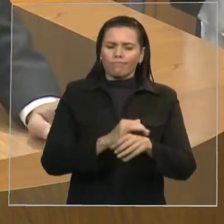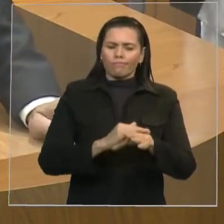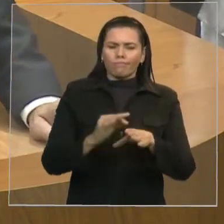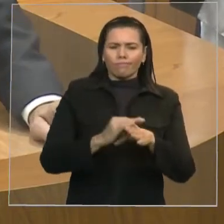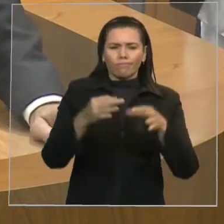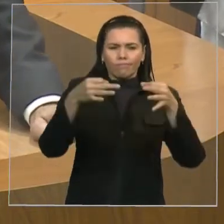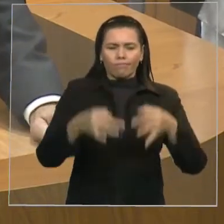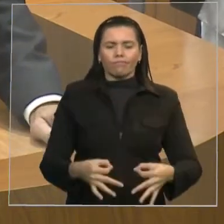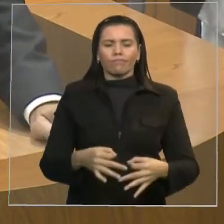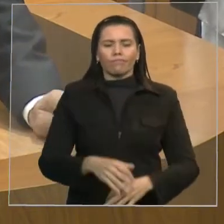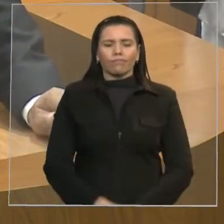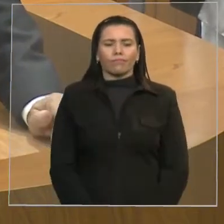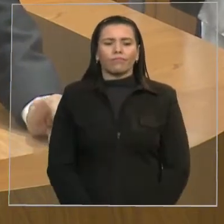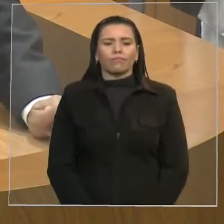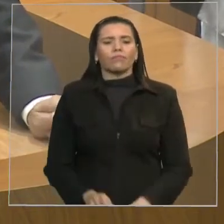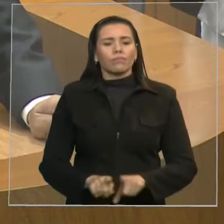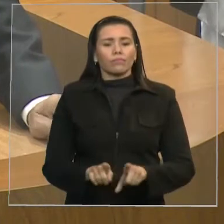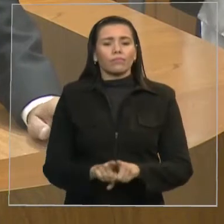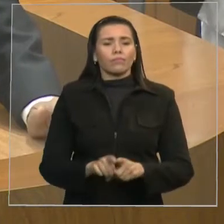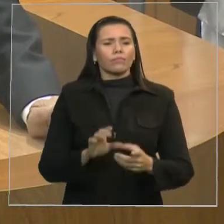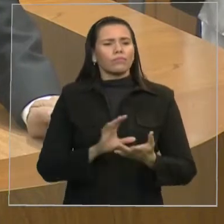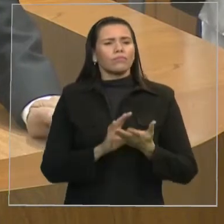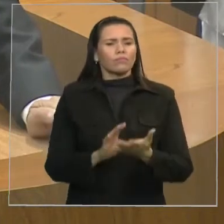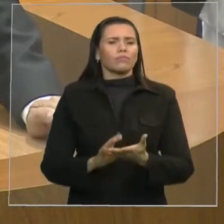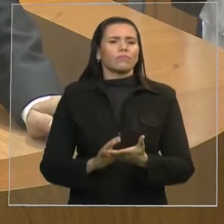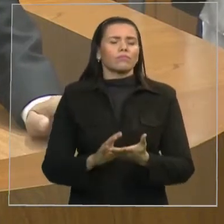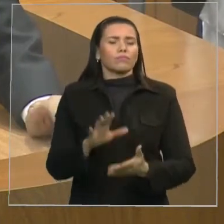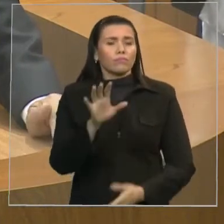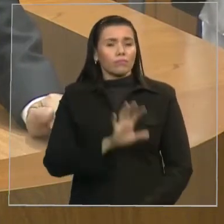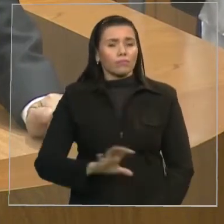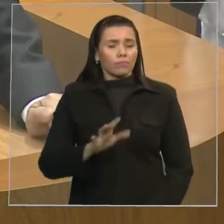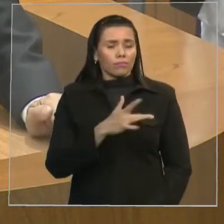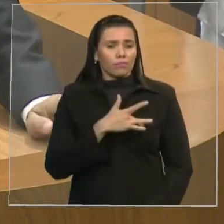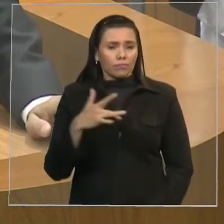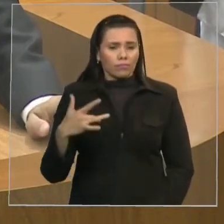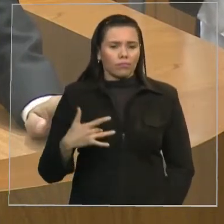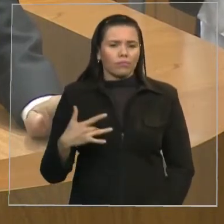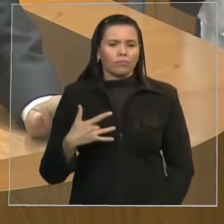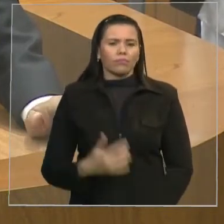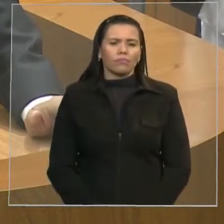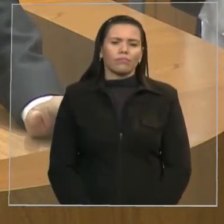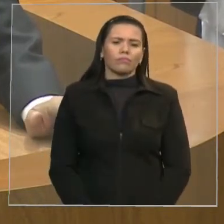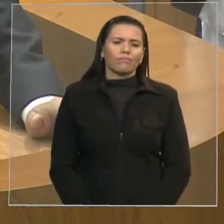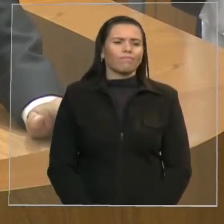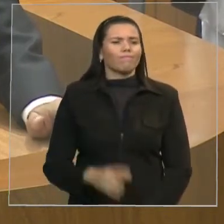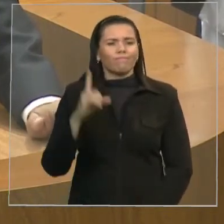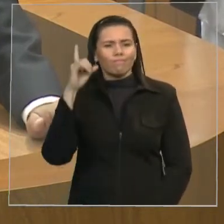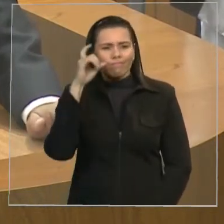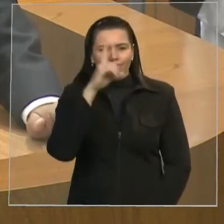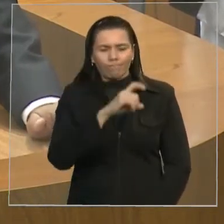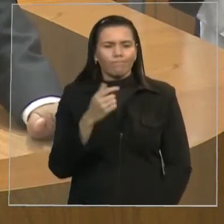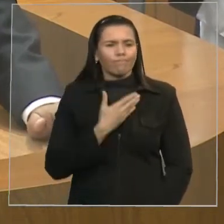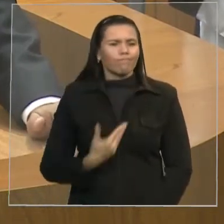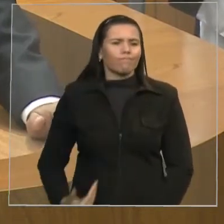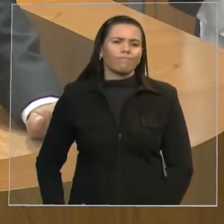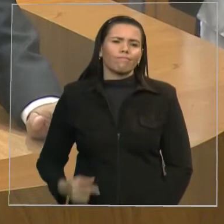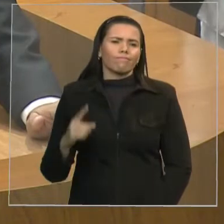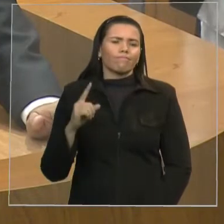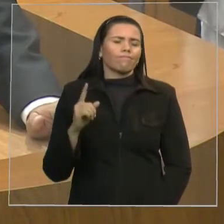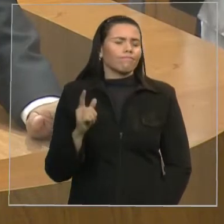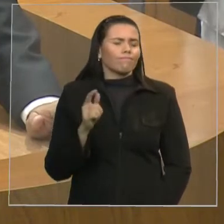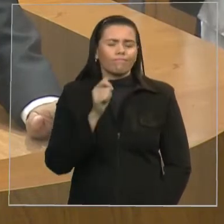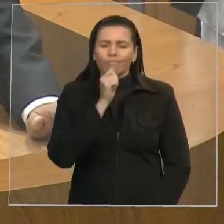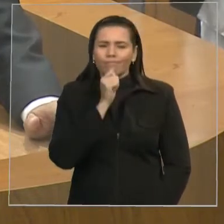dos recursos da saúde lá estão com dificuldade de ser liberado pelo governo do estado, fazendo com que haja